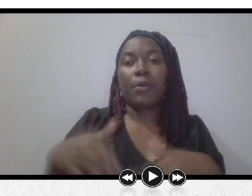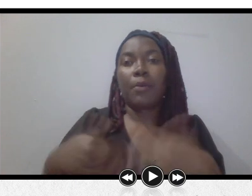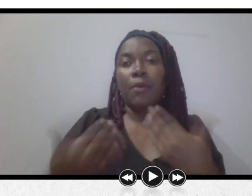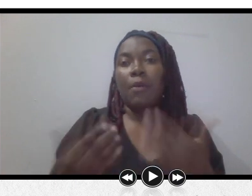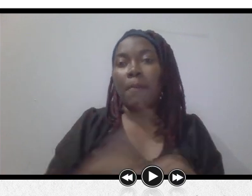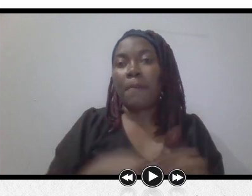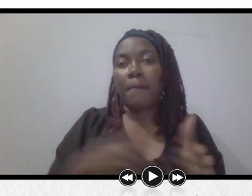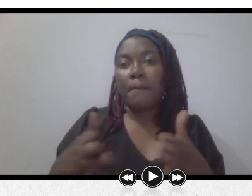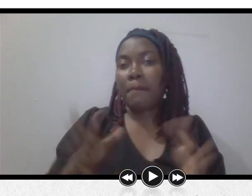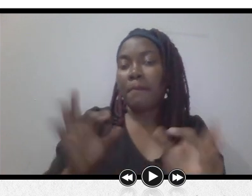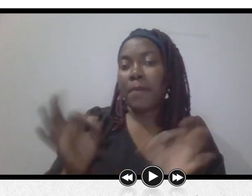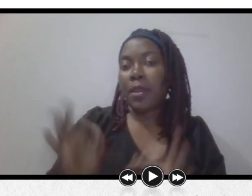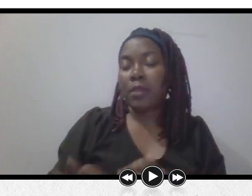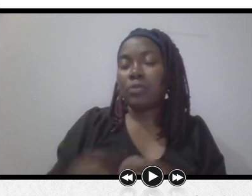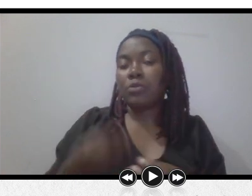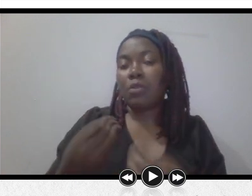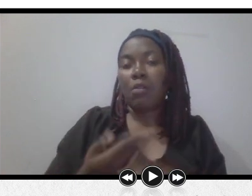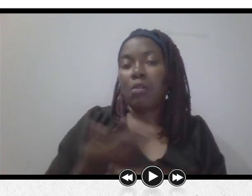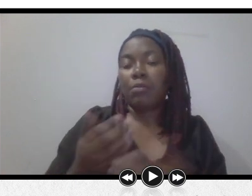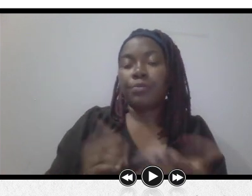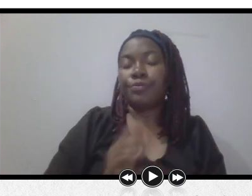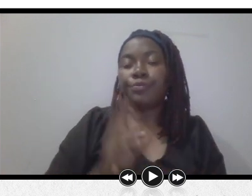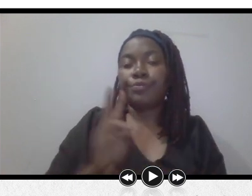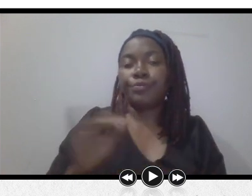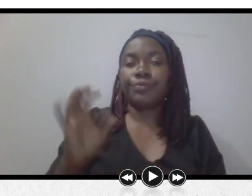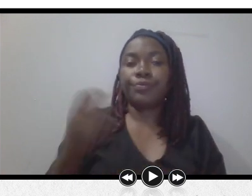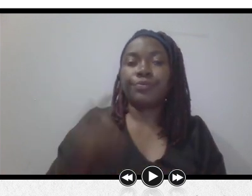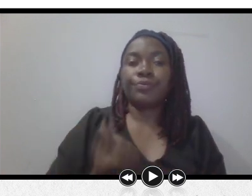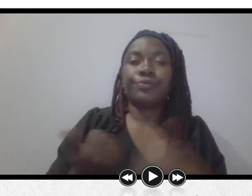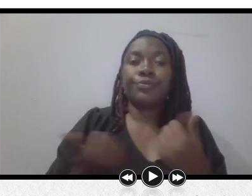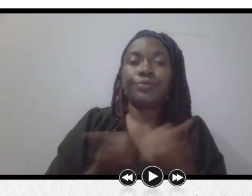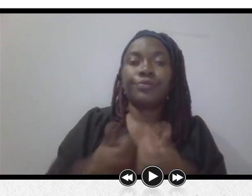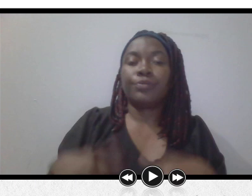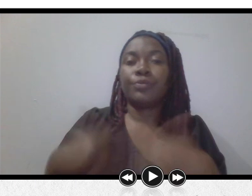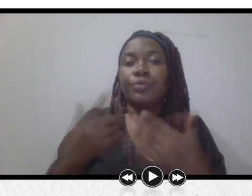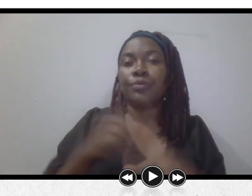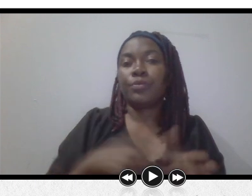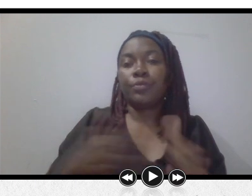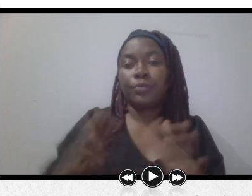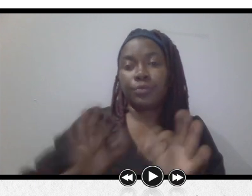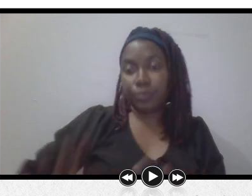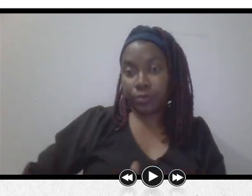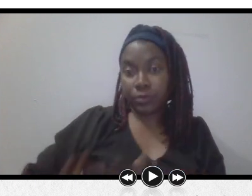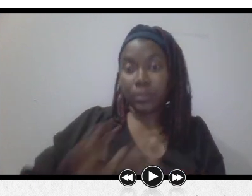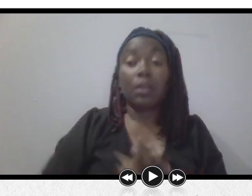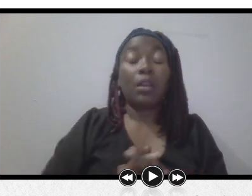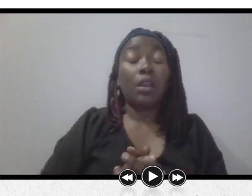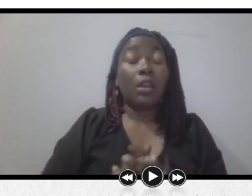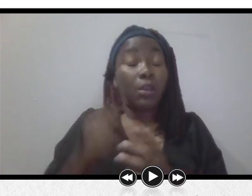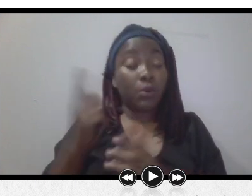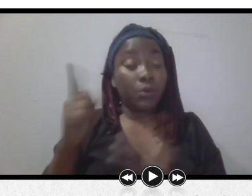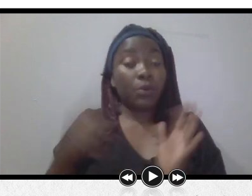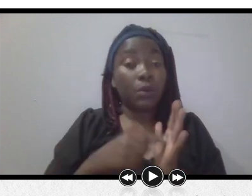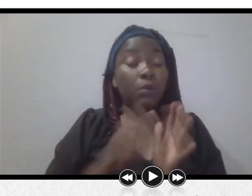obras aconteçam? Né? E como esses investimentos vão ocorrer, quanto vai custar e qual o prazo para sua execução? Né? Outro ponto